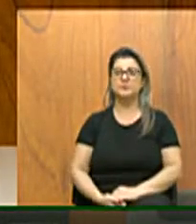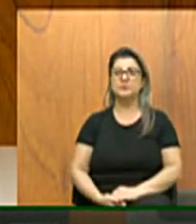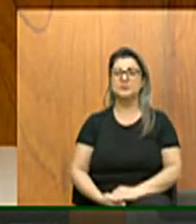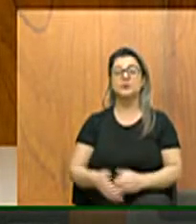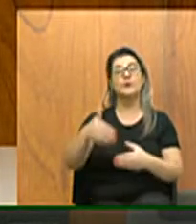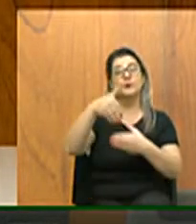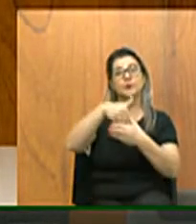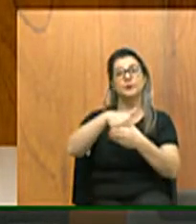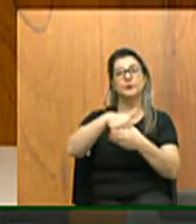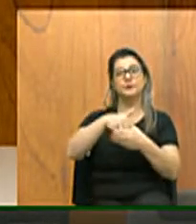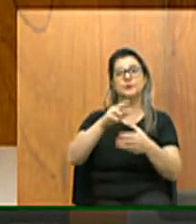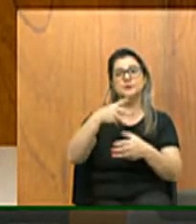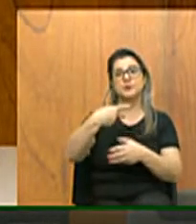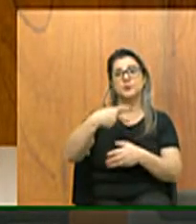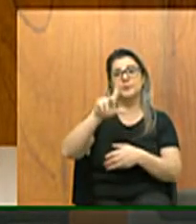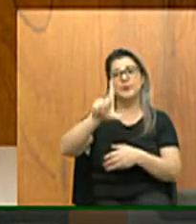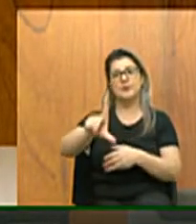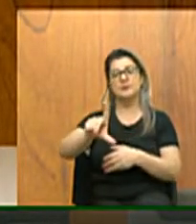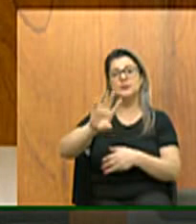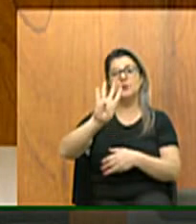em votação o PL